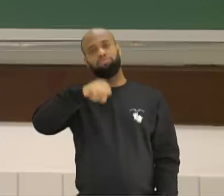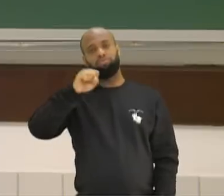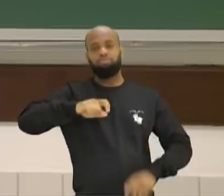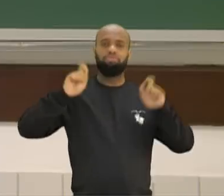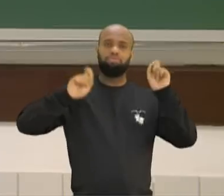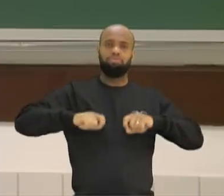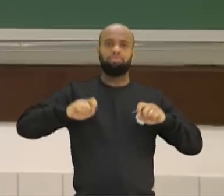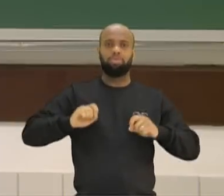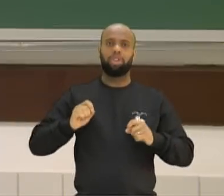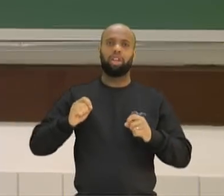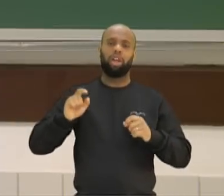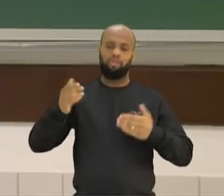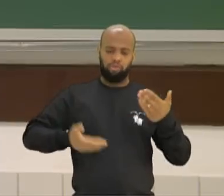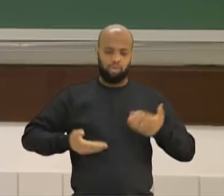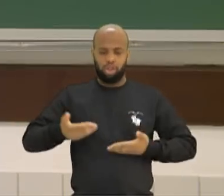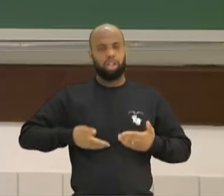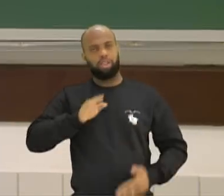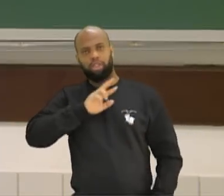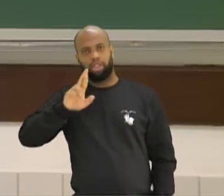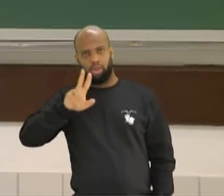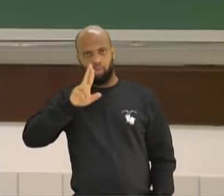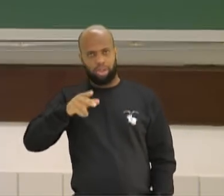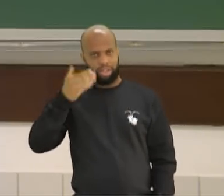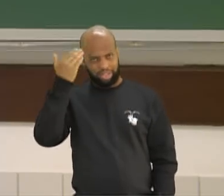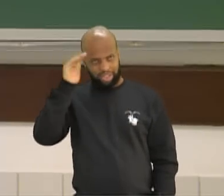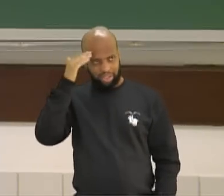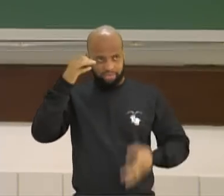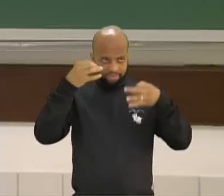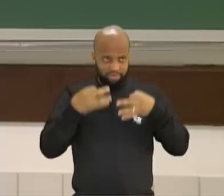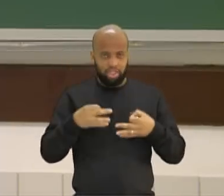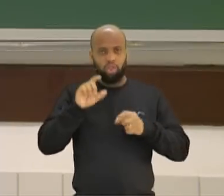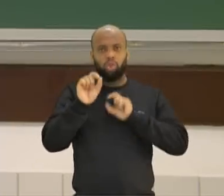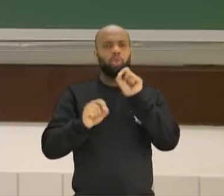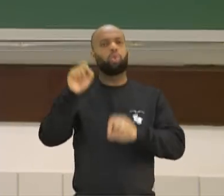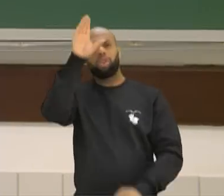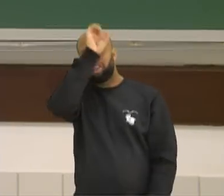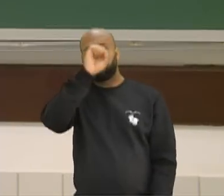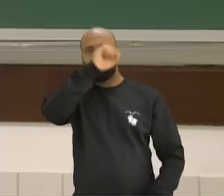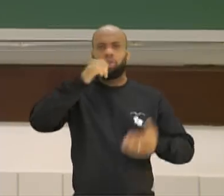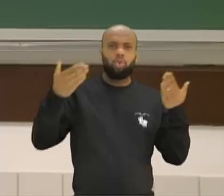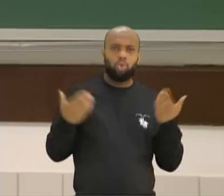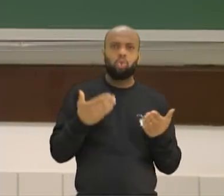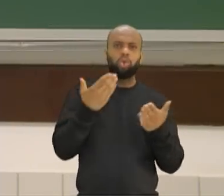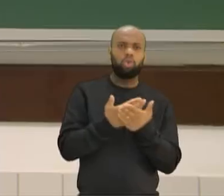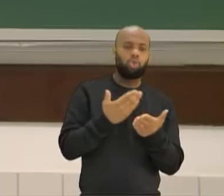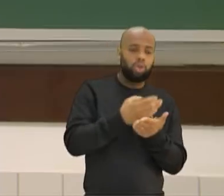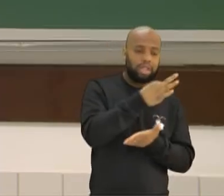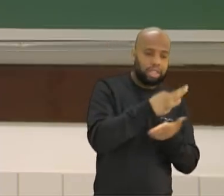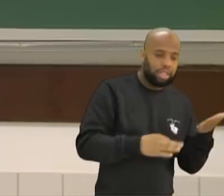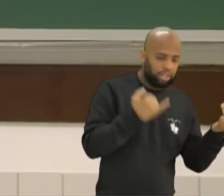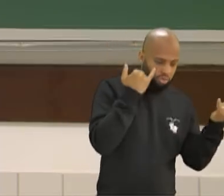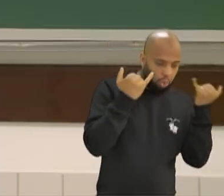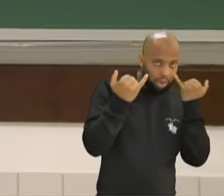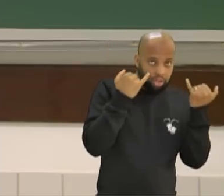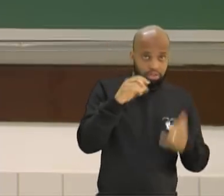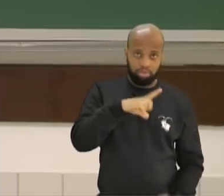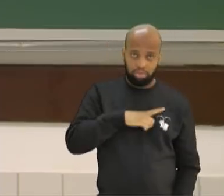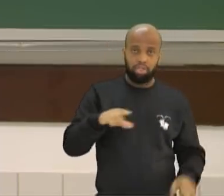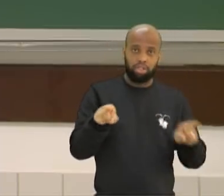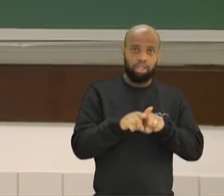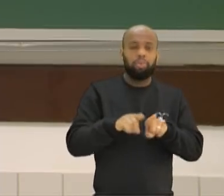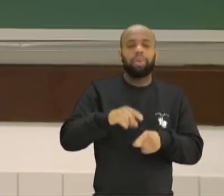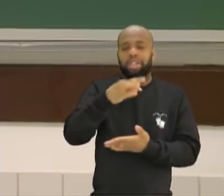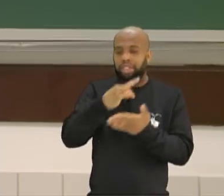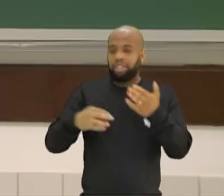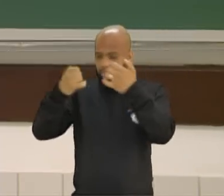voluntário, não sou um funcionário. Certinho, povo? Tudo tranquilo? Então, o que a gente viu nessa aula? A gente falou sobre textos informativos, né? Os textos